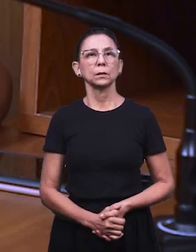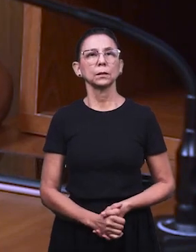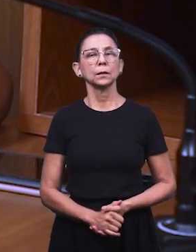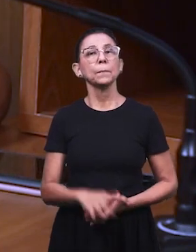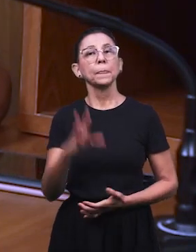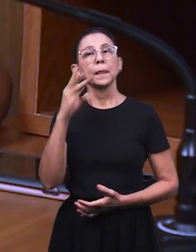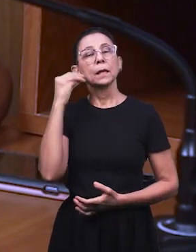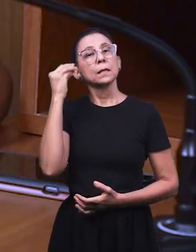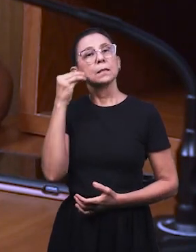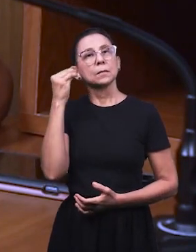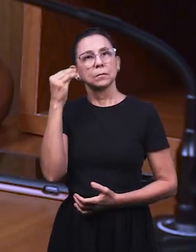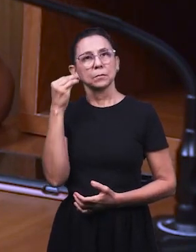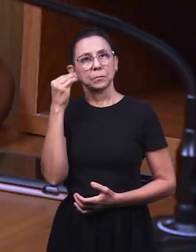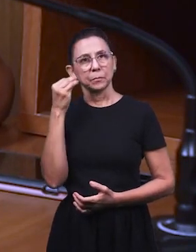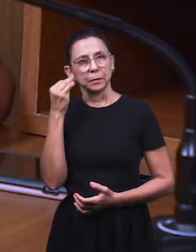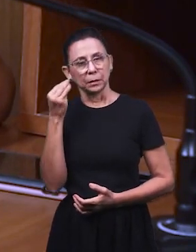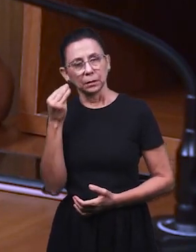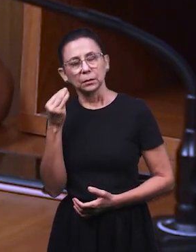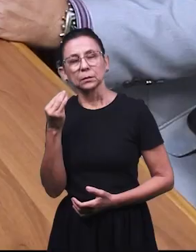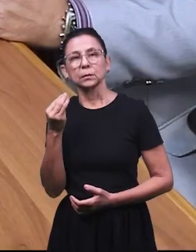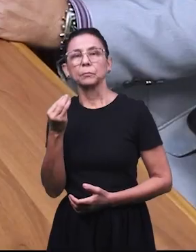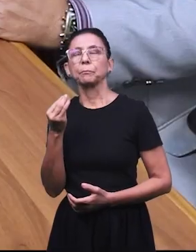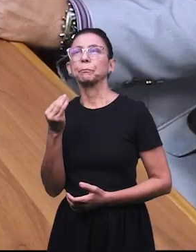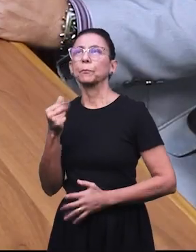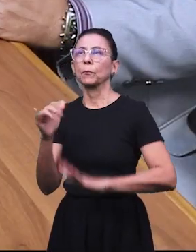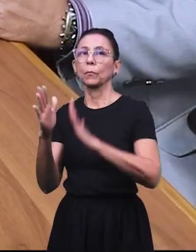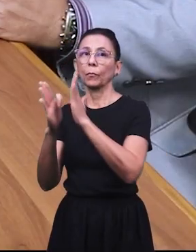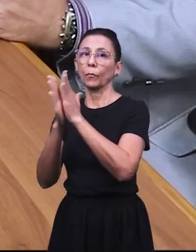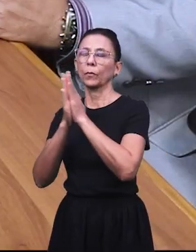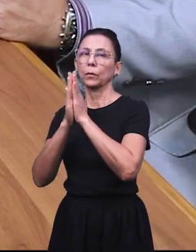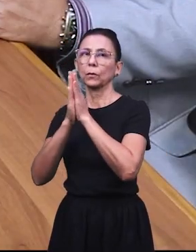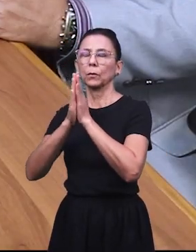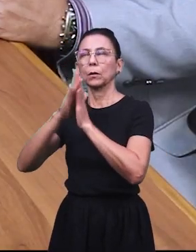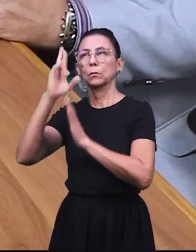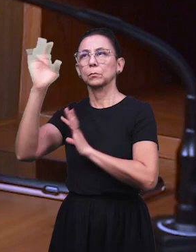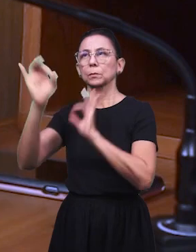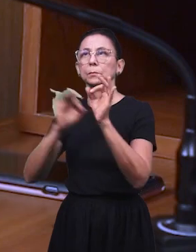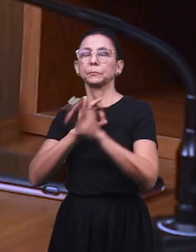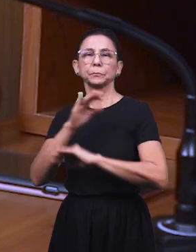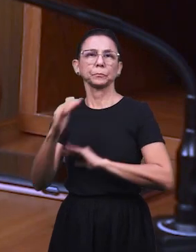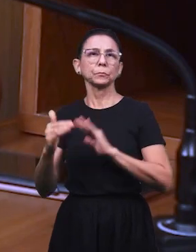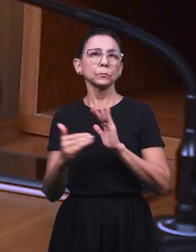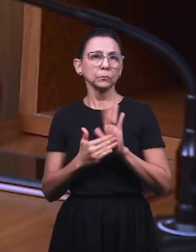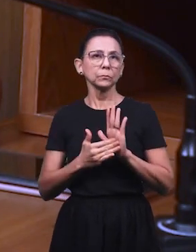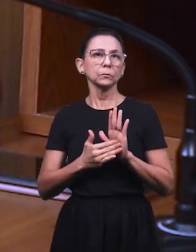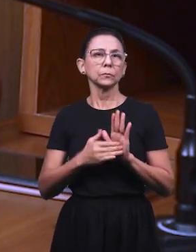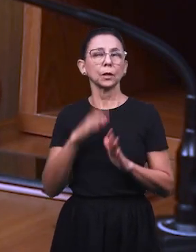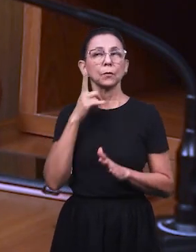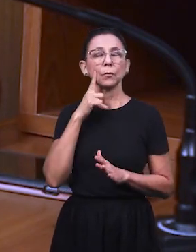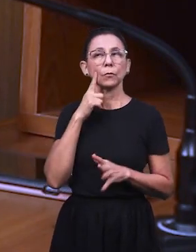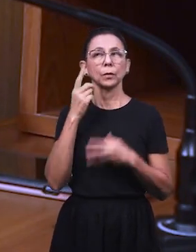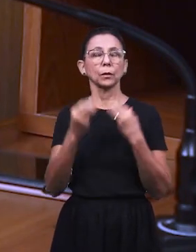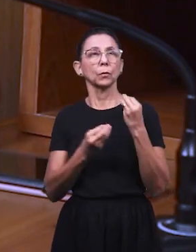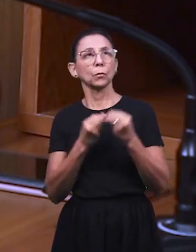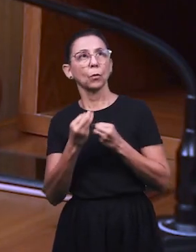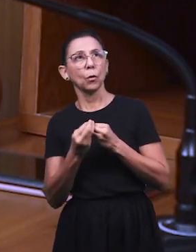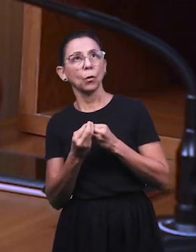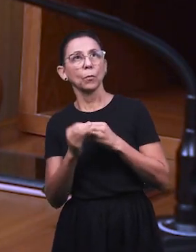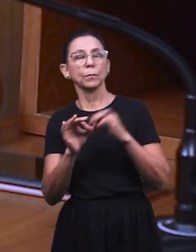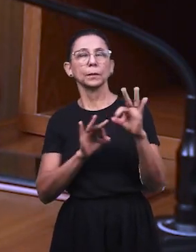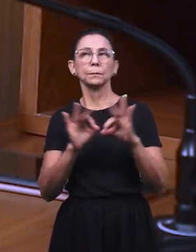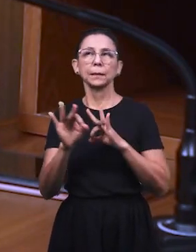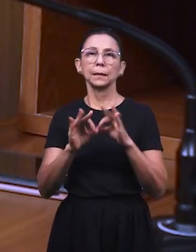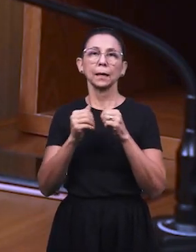muito jejum, com muito choro. E uma dessas experiências foi que quando eu estava orando ao